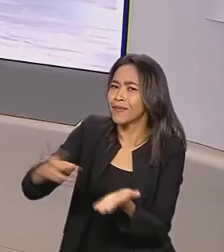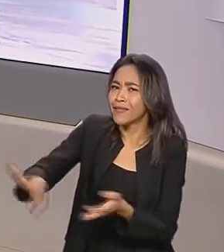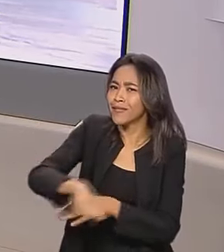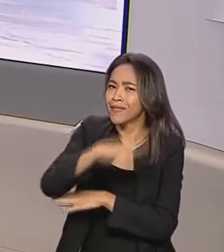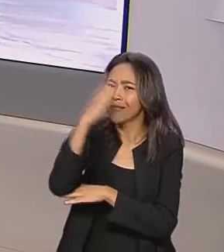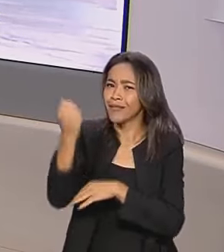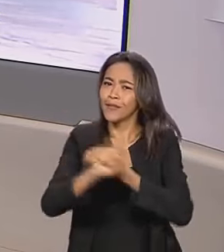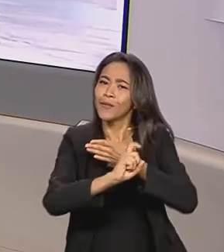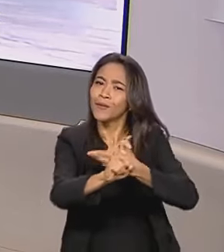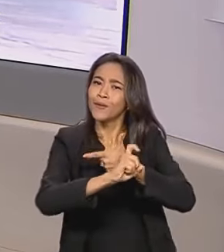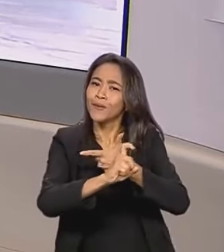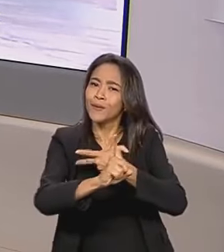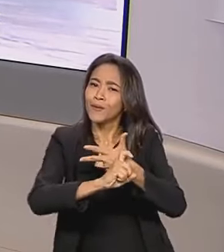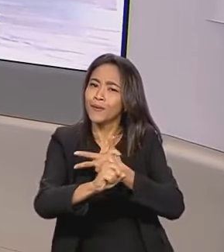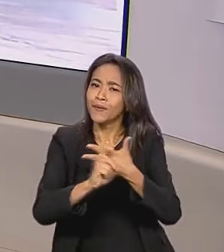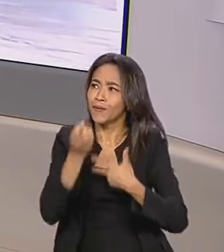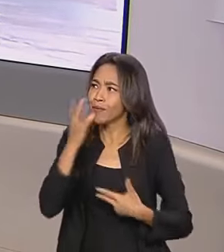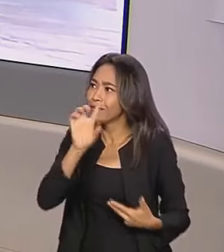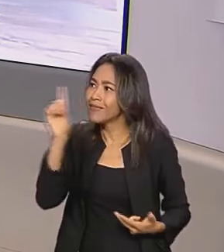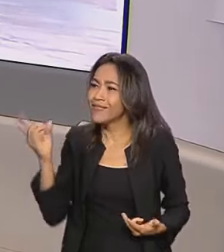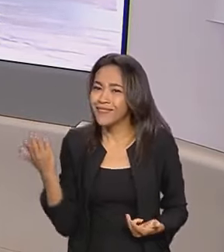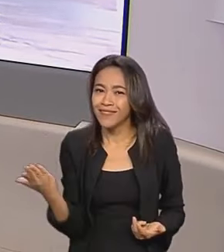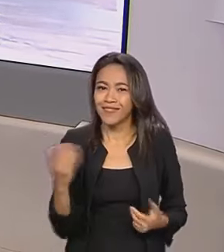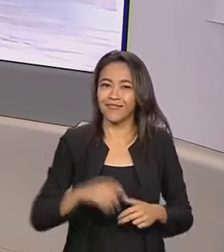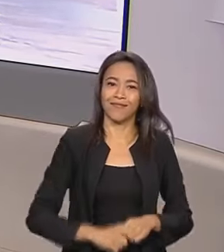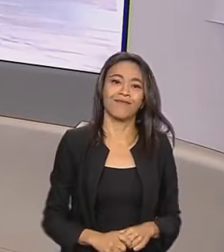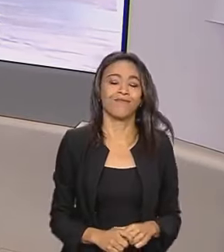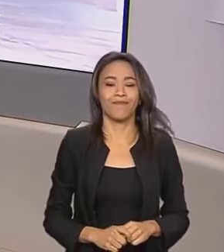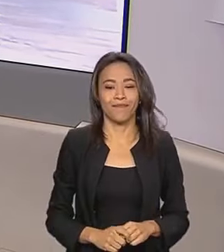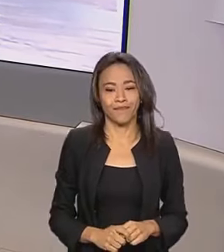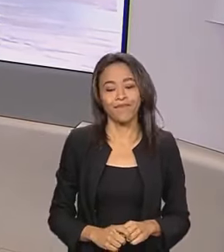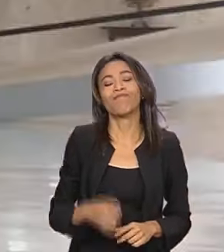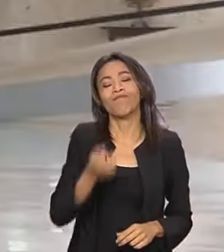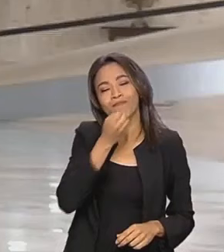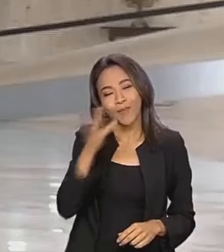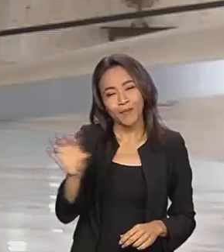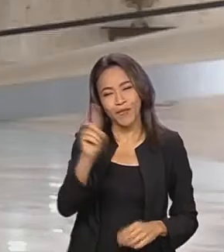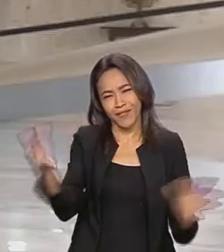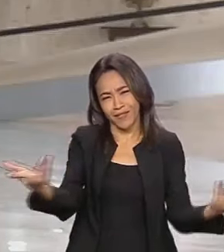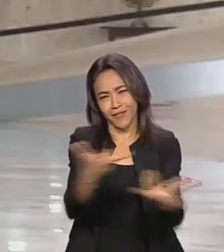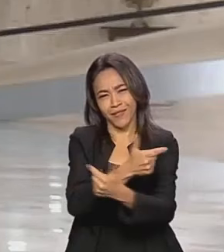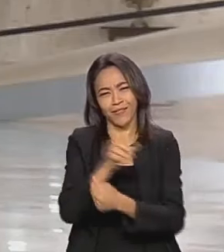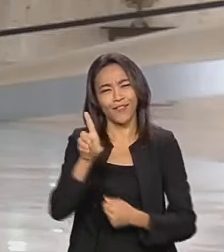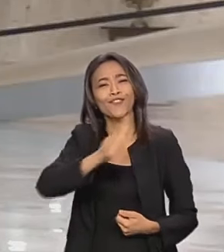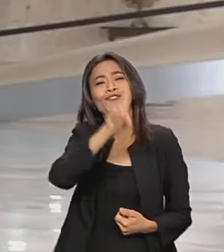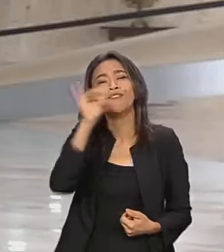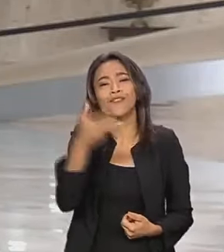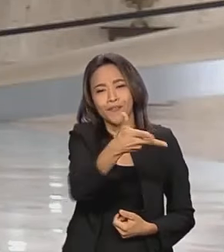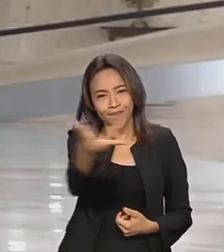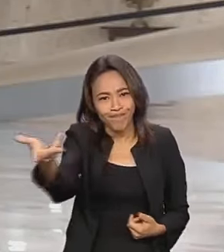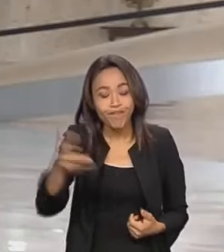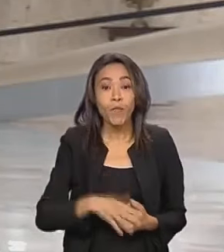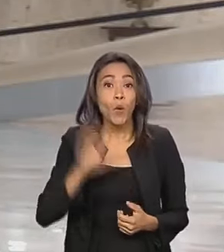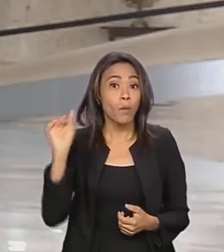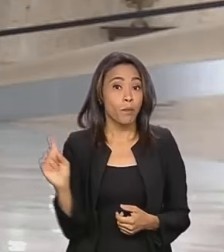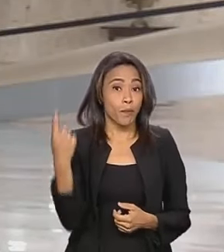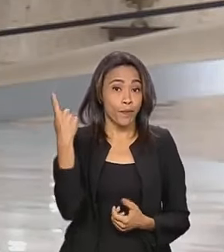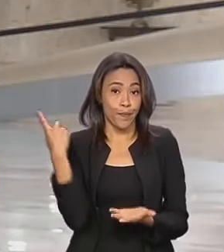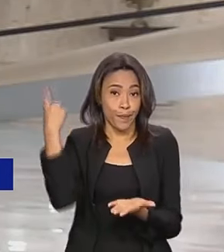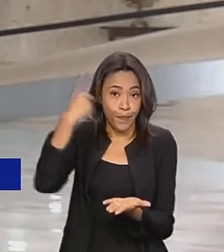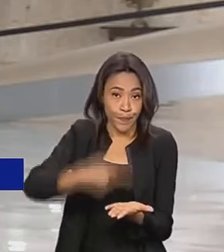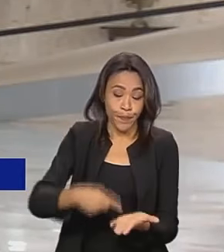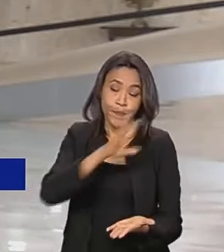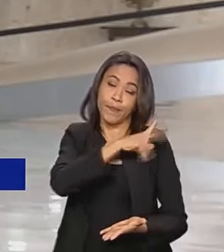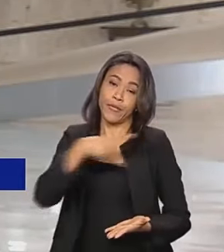executivo Bom dia Jéssica Bom dia Vanessa um excelente dia a todos Olha o primeiro compromisso do presidente